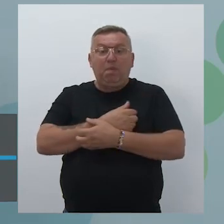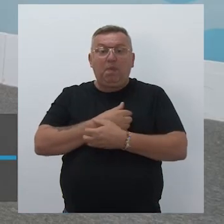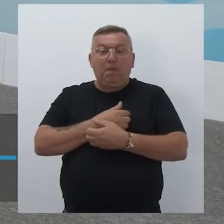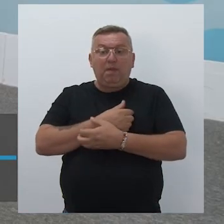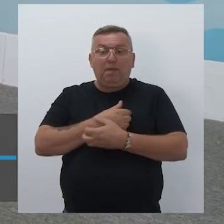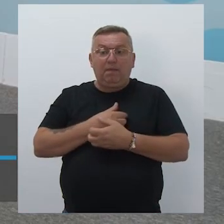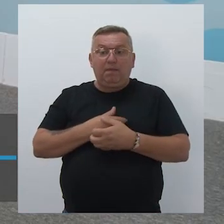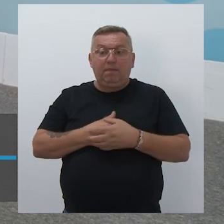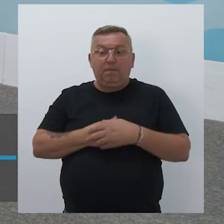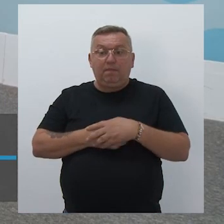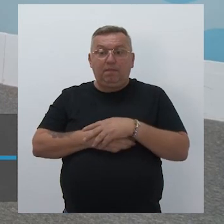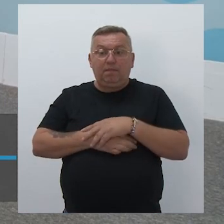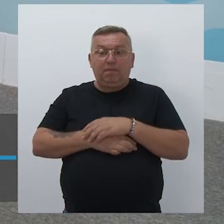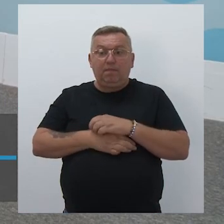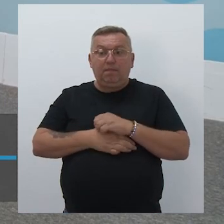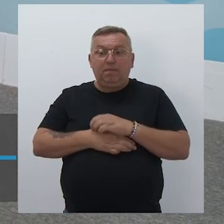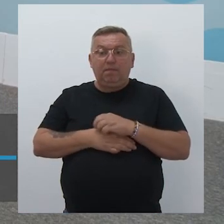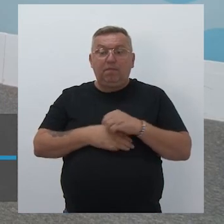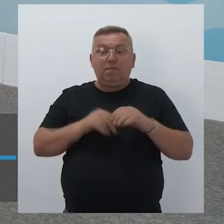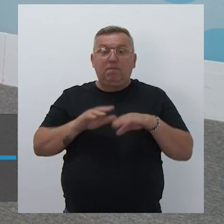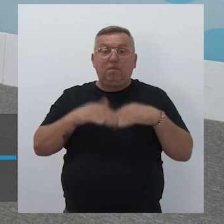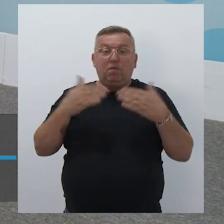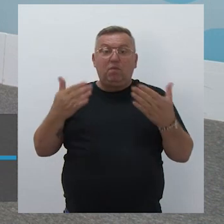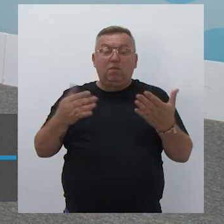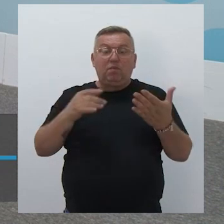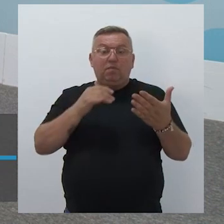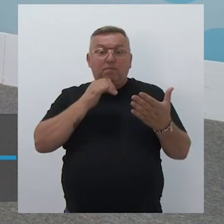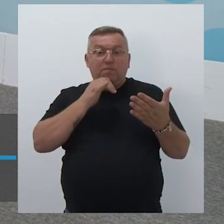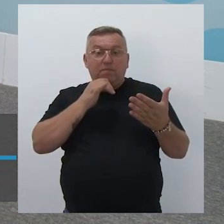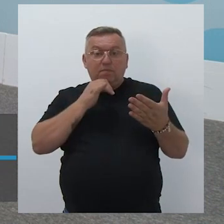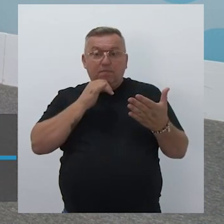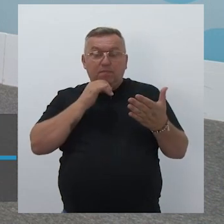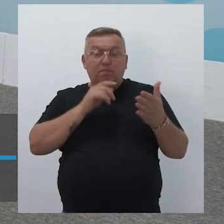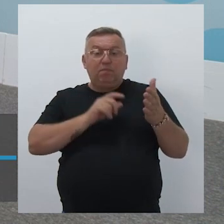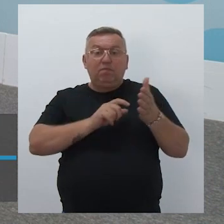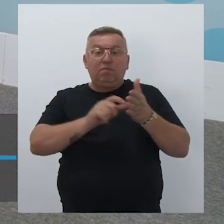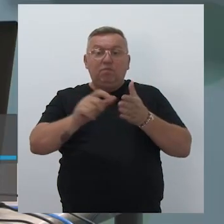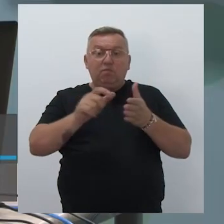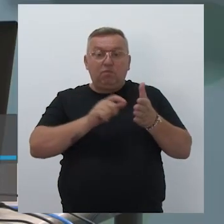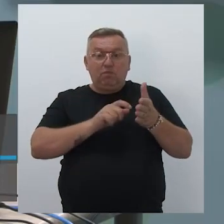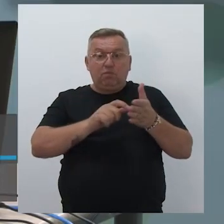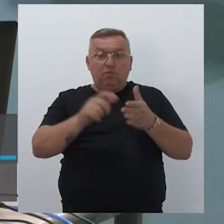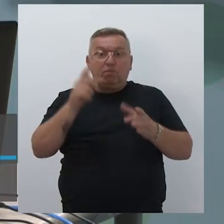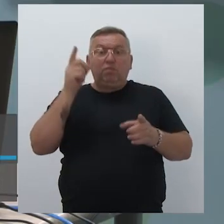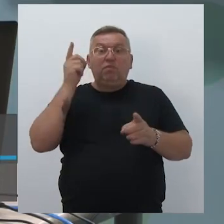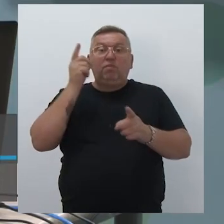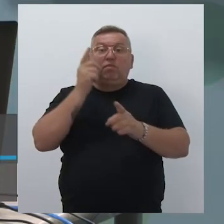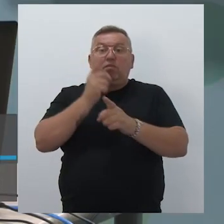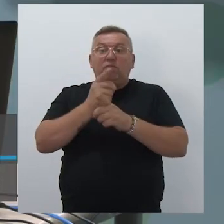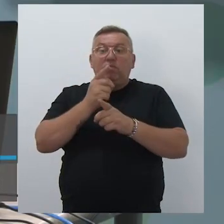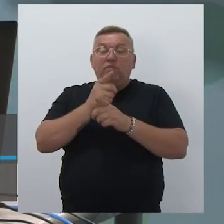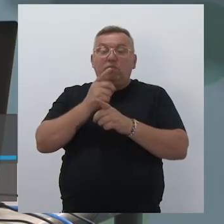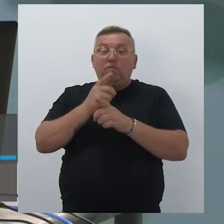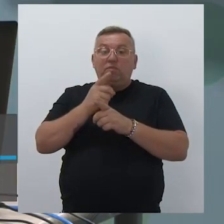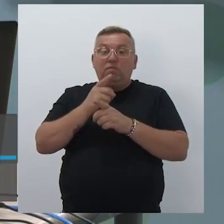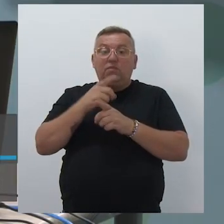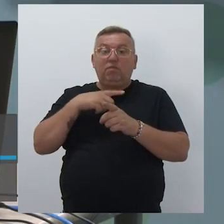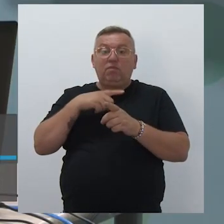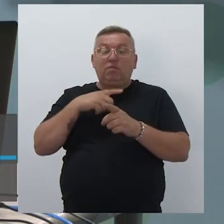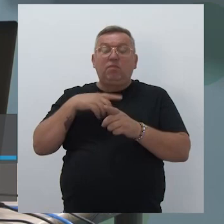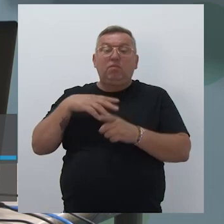E sim, e quando, por exemplo, um conceito, né, ele encontra uma ressonância,